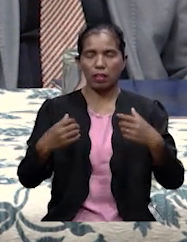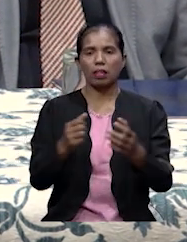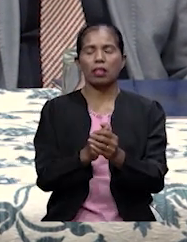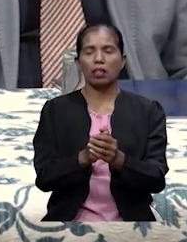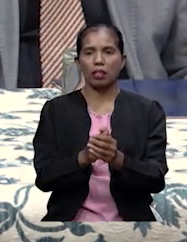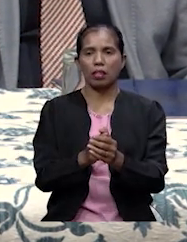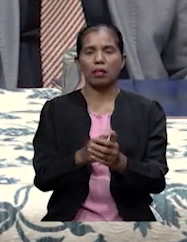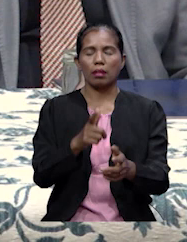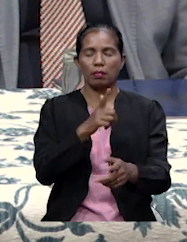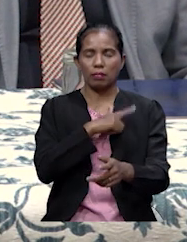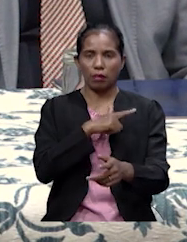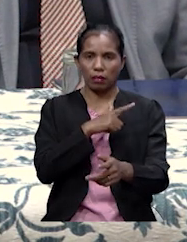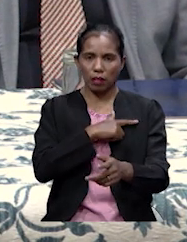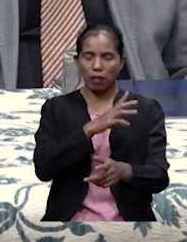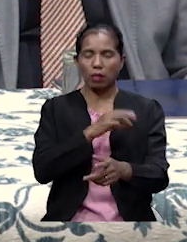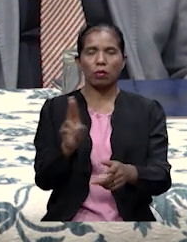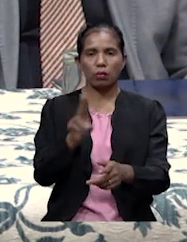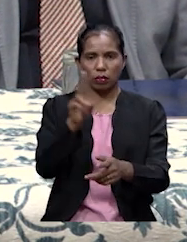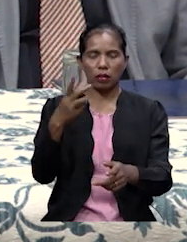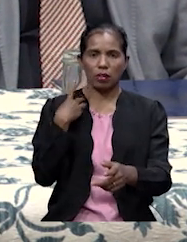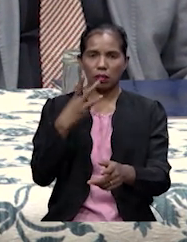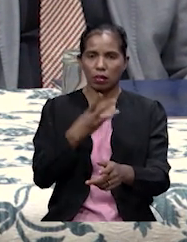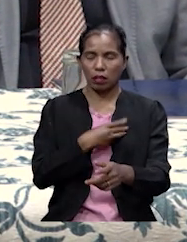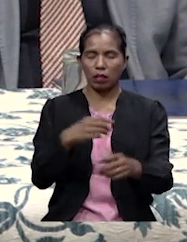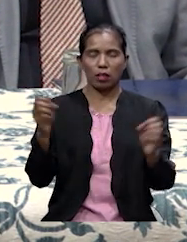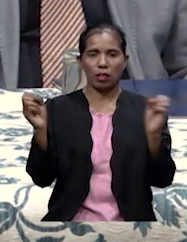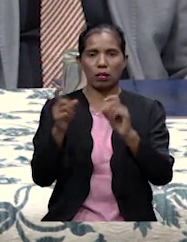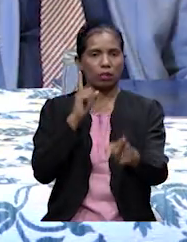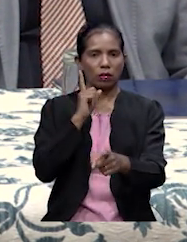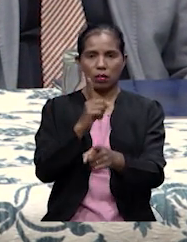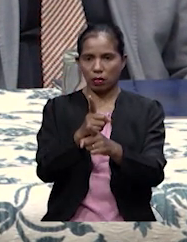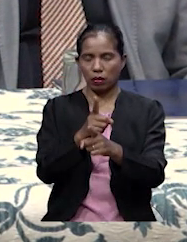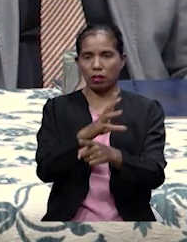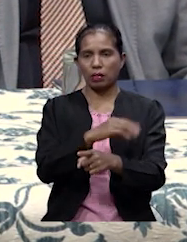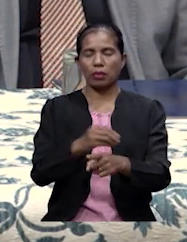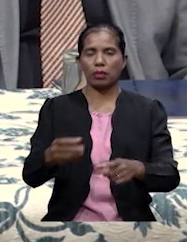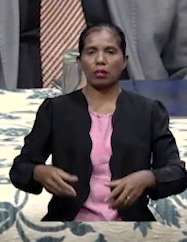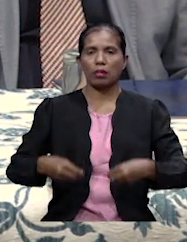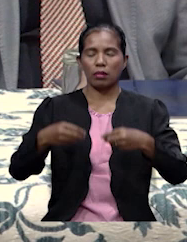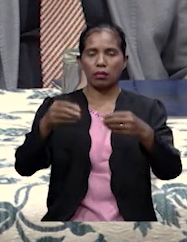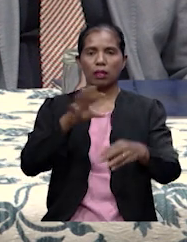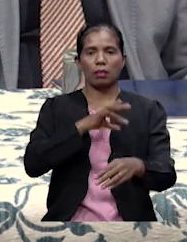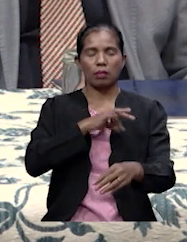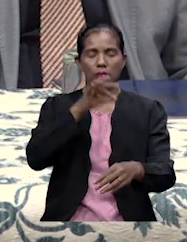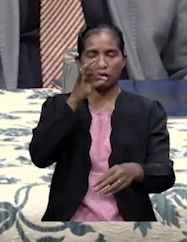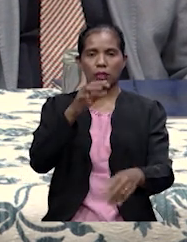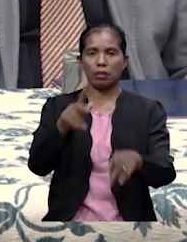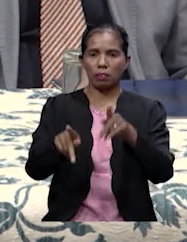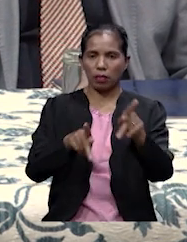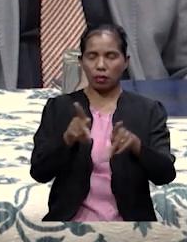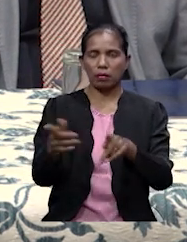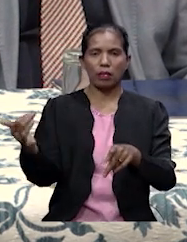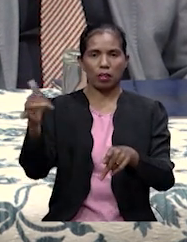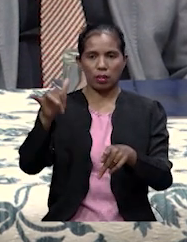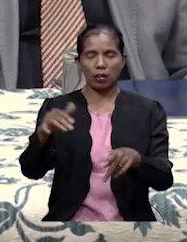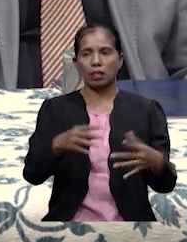não usa e tem recursos sira neve, laos apropriado, pode bela beneficia e tem linha beneficiário sira, e liu